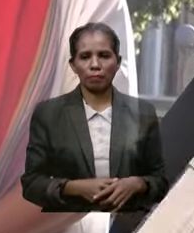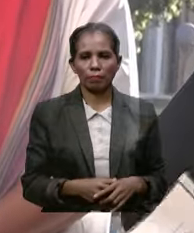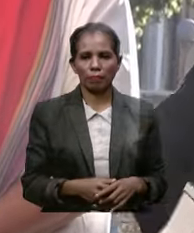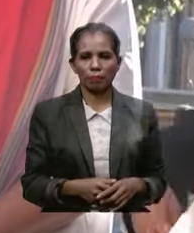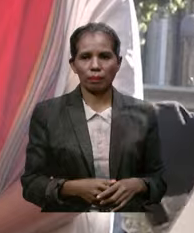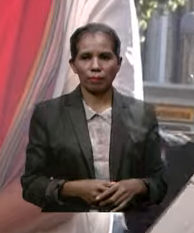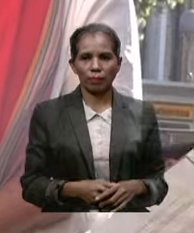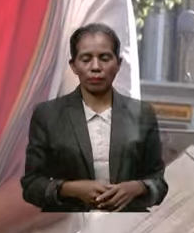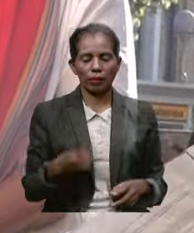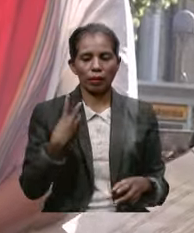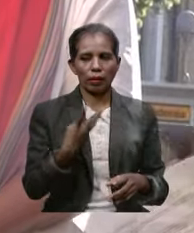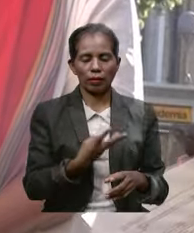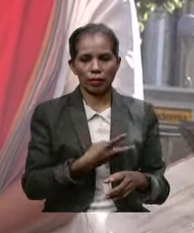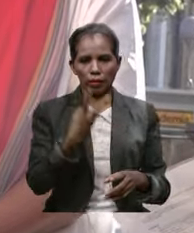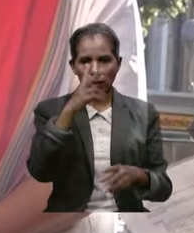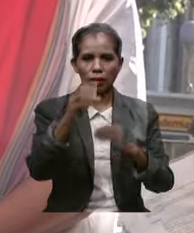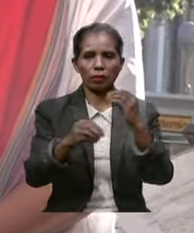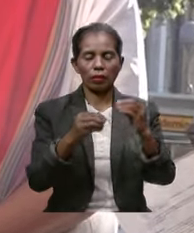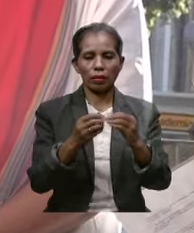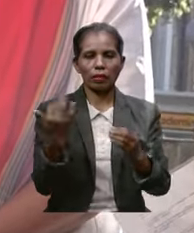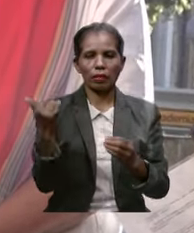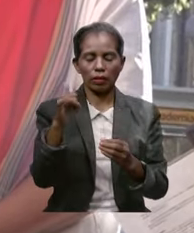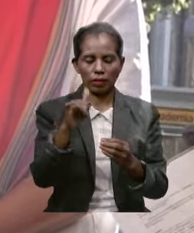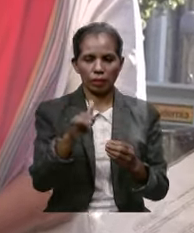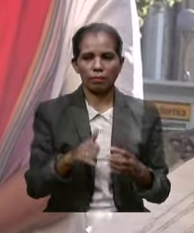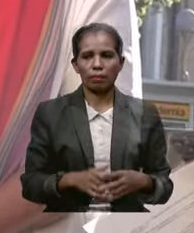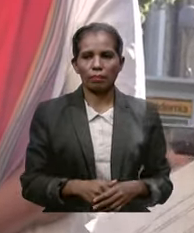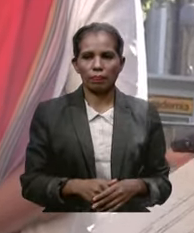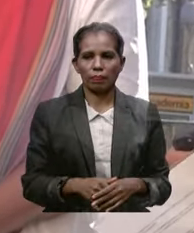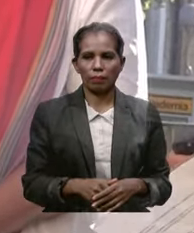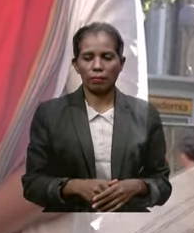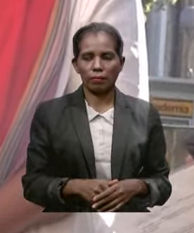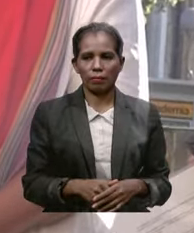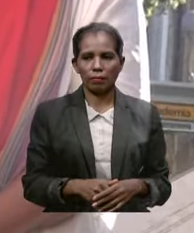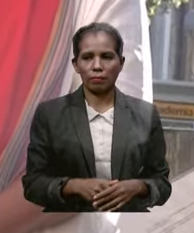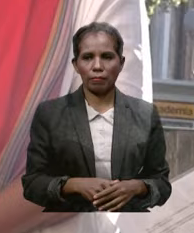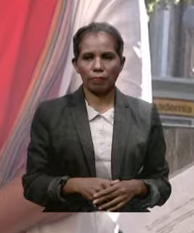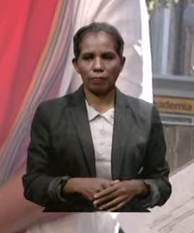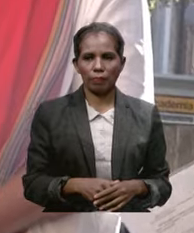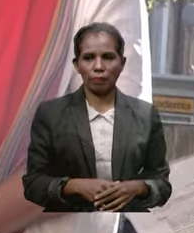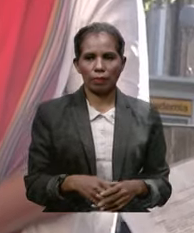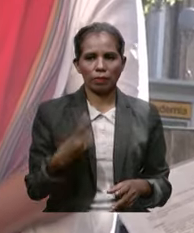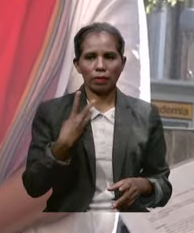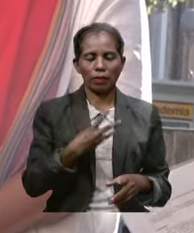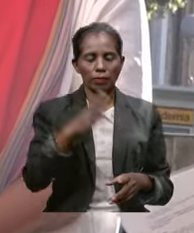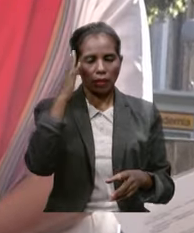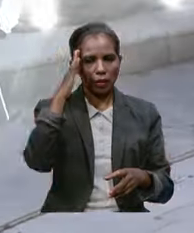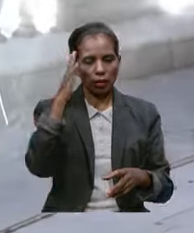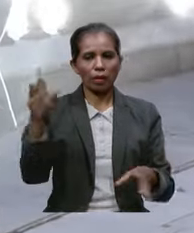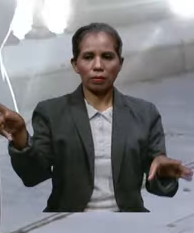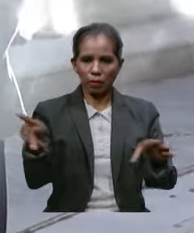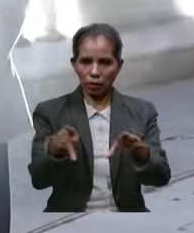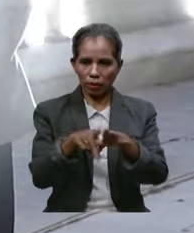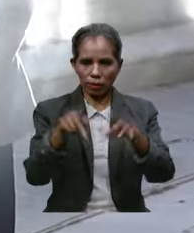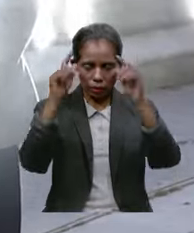Reconheçamos, antes de mais, a necessidade de Portugal participar nesta Bienal, reiteradamente. E reconheçamos também o imperativo de